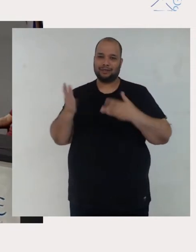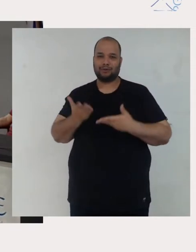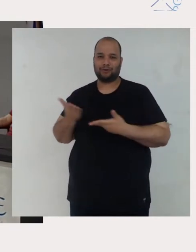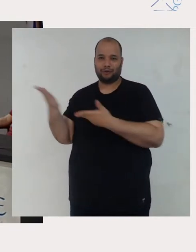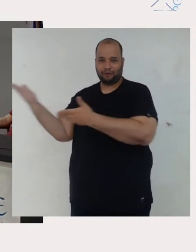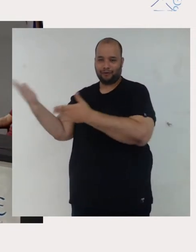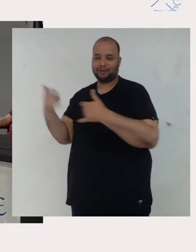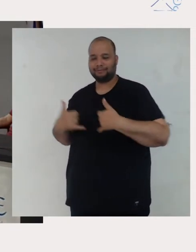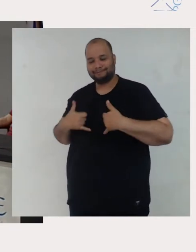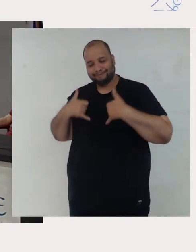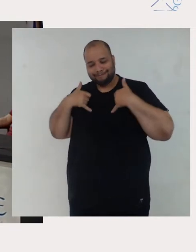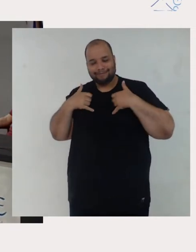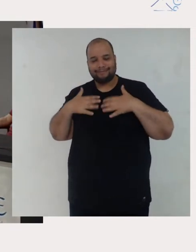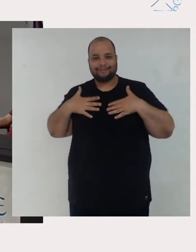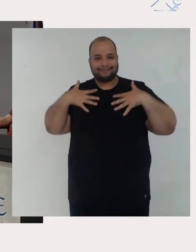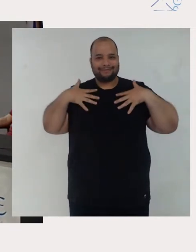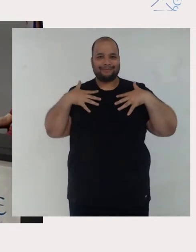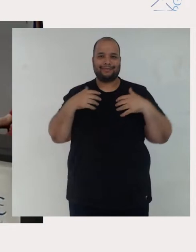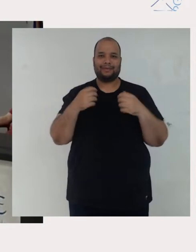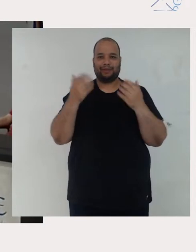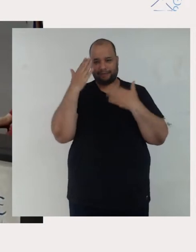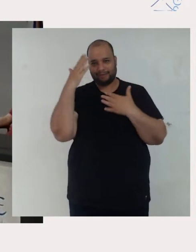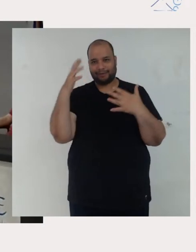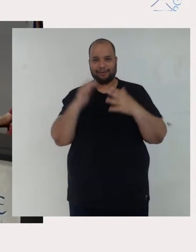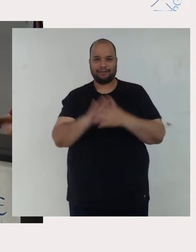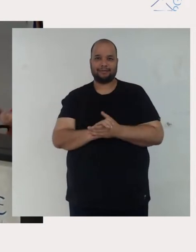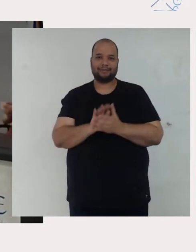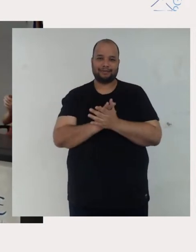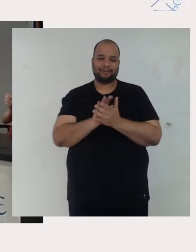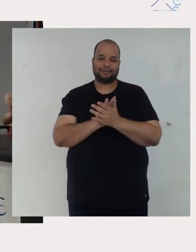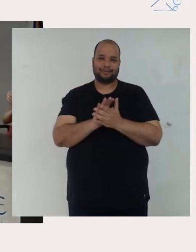Fiquei muito, muito contente. Obrigada.